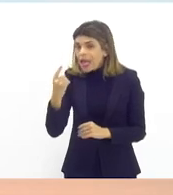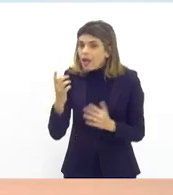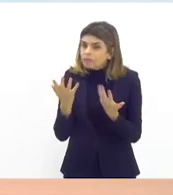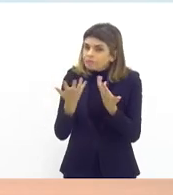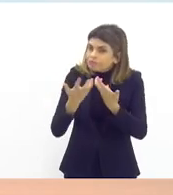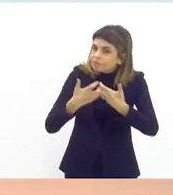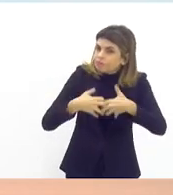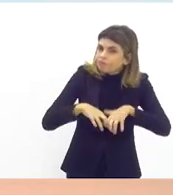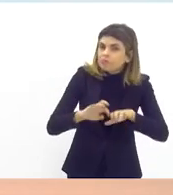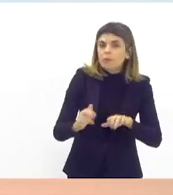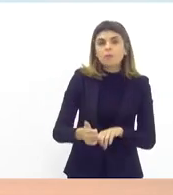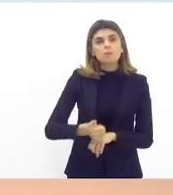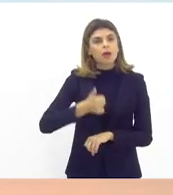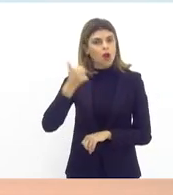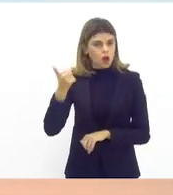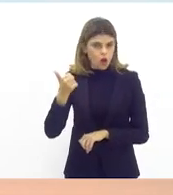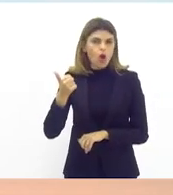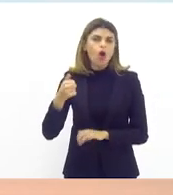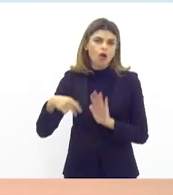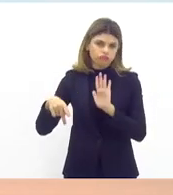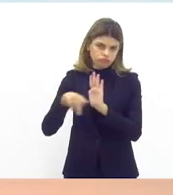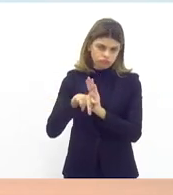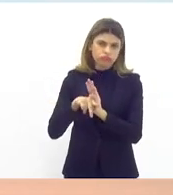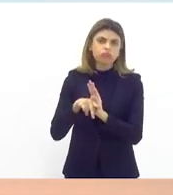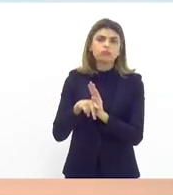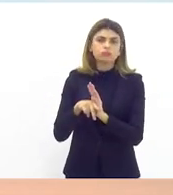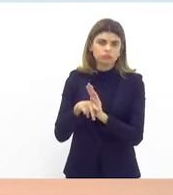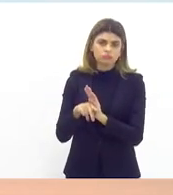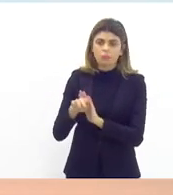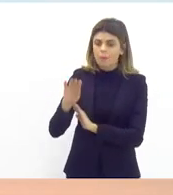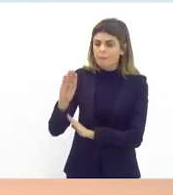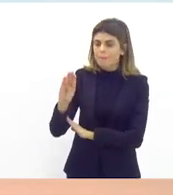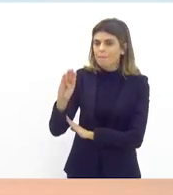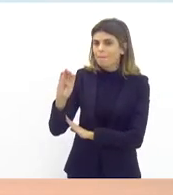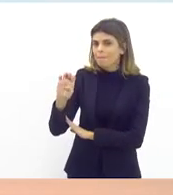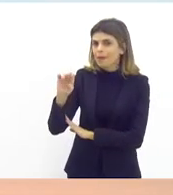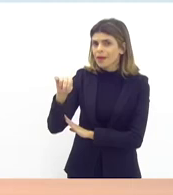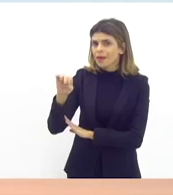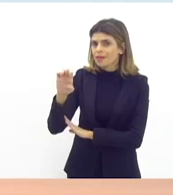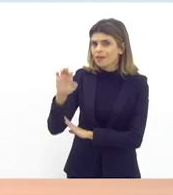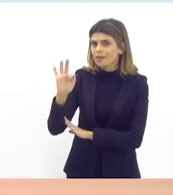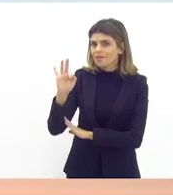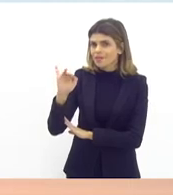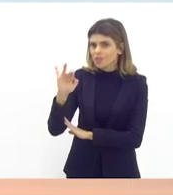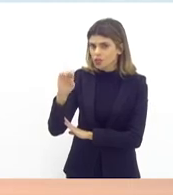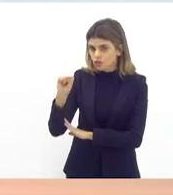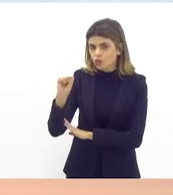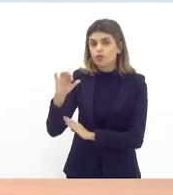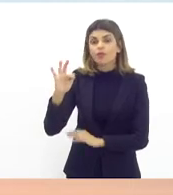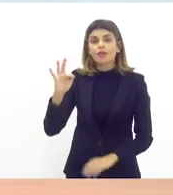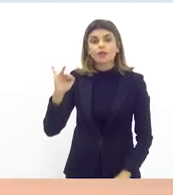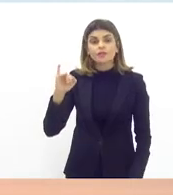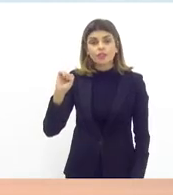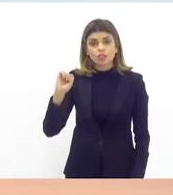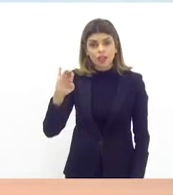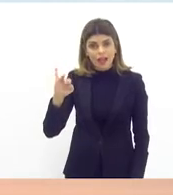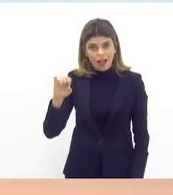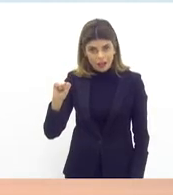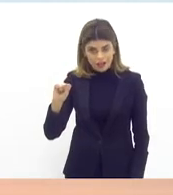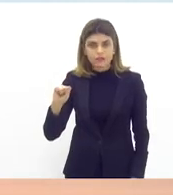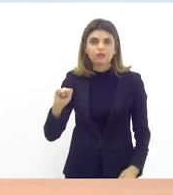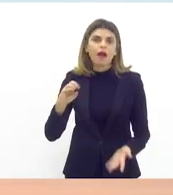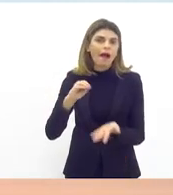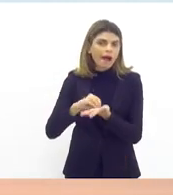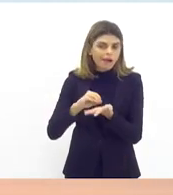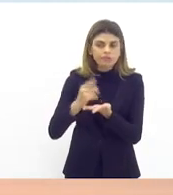que o instrumento dos benefícios fiscais. Por quê? Porque você vai ter recursos que vão poder ser investidos em infraestrutura, vão ser